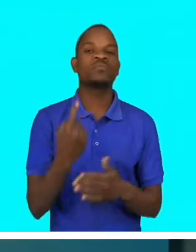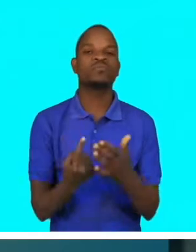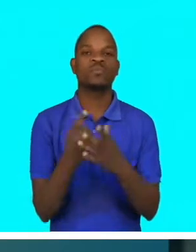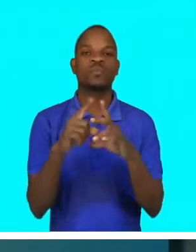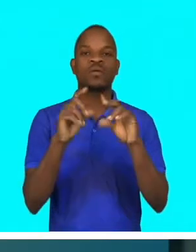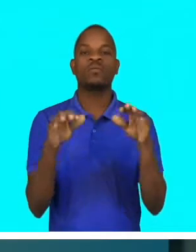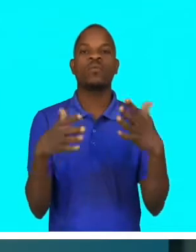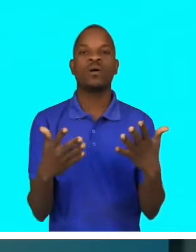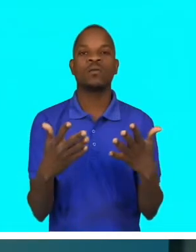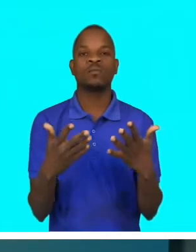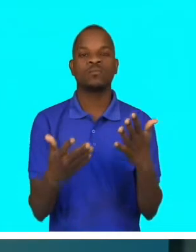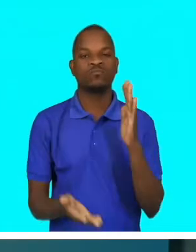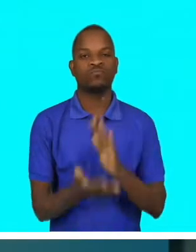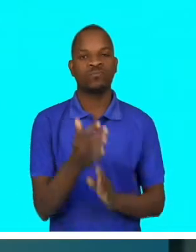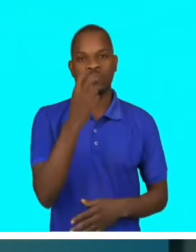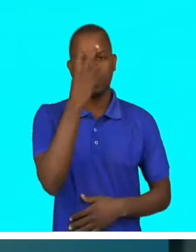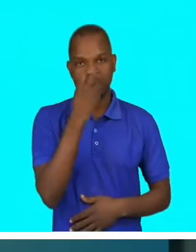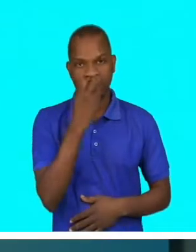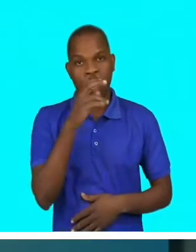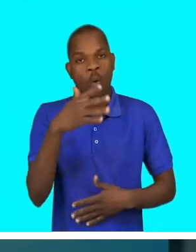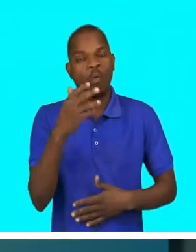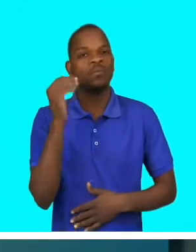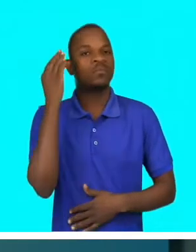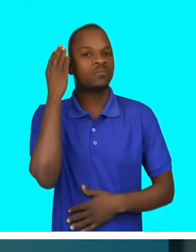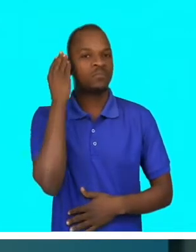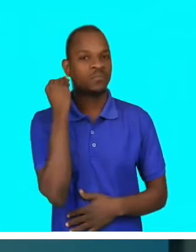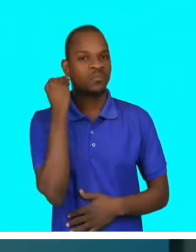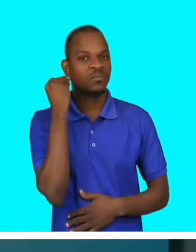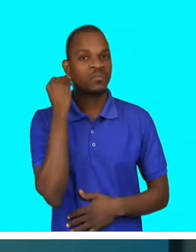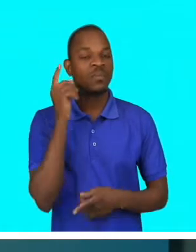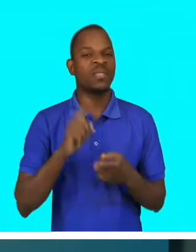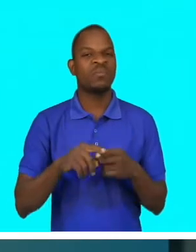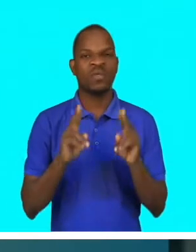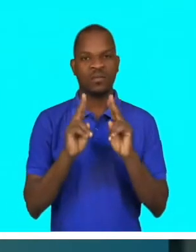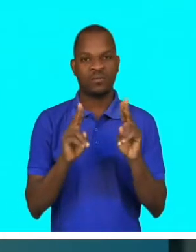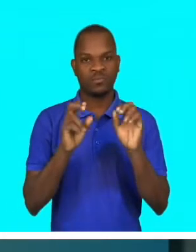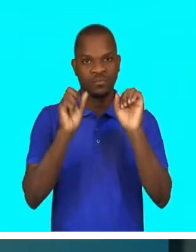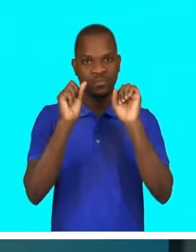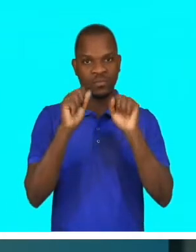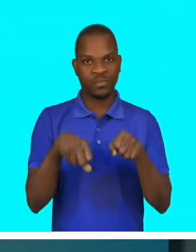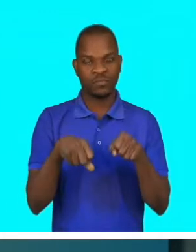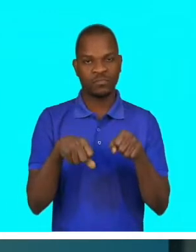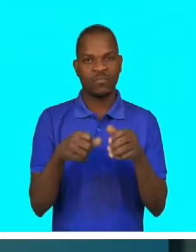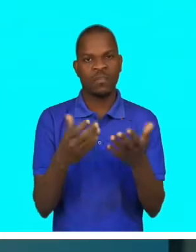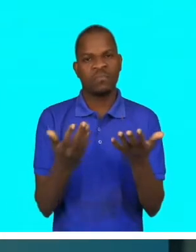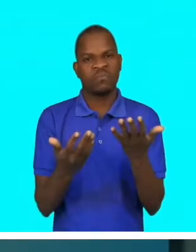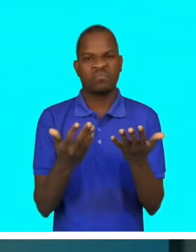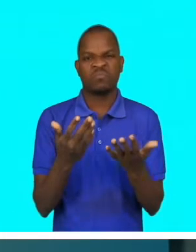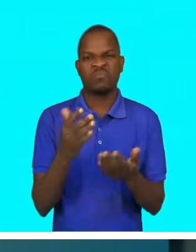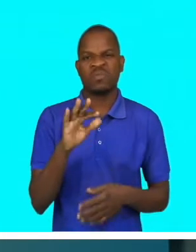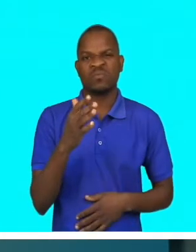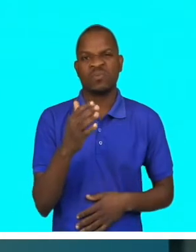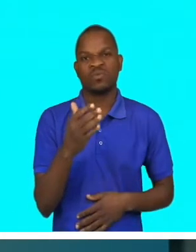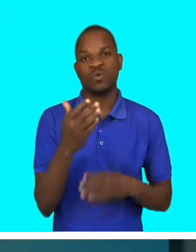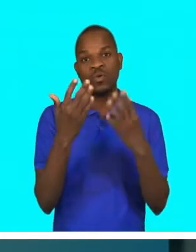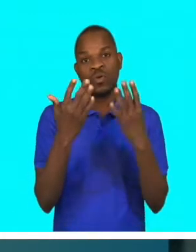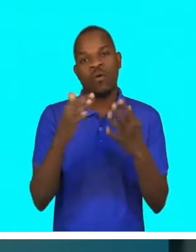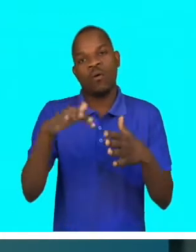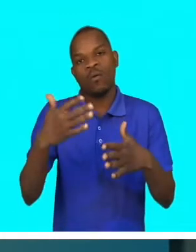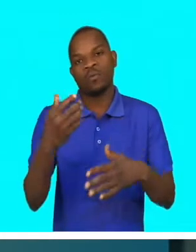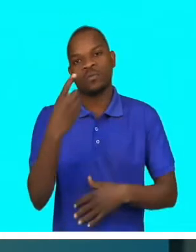nós vamos ter será exatamente esta cegueira ou esta surdez. É comum, sim, vamos dizer, falamos de 9, 10